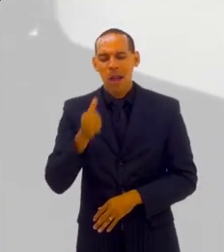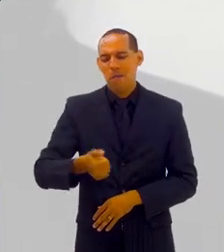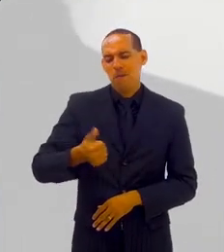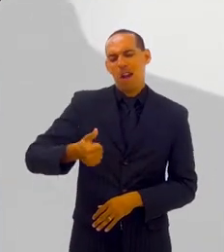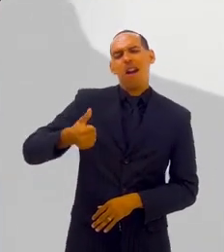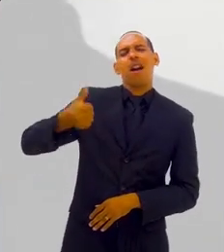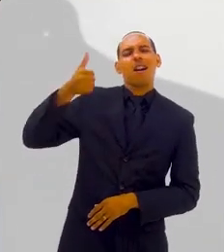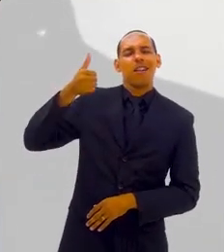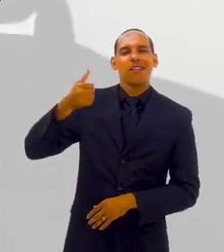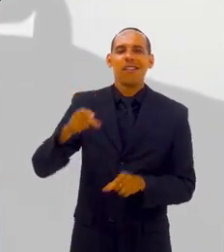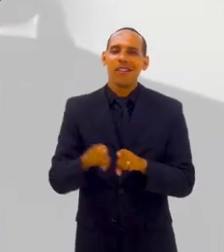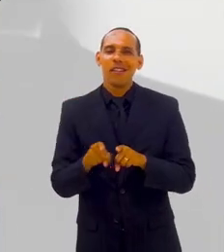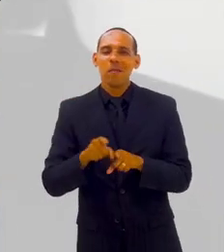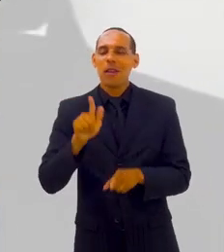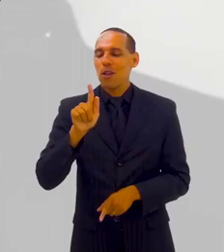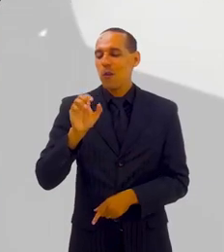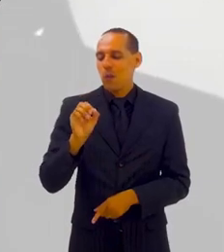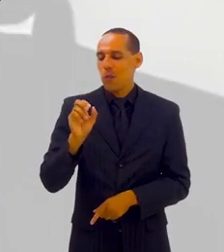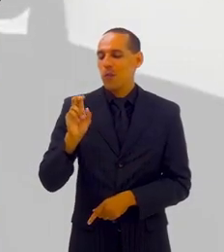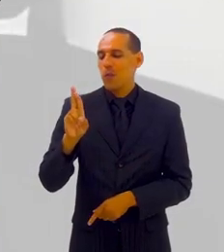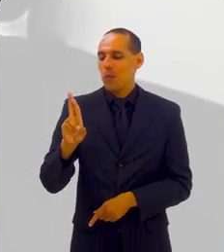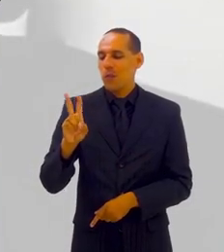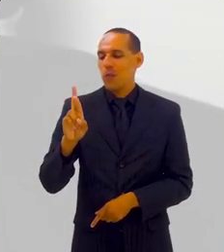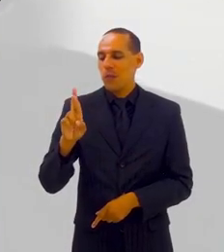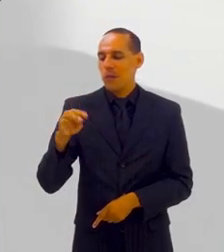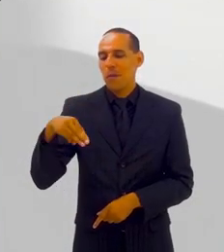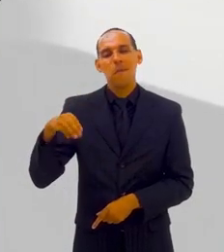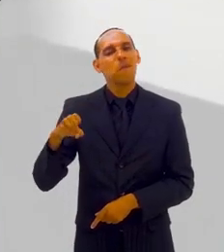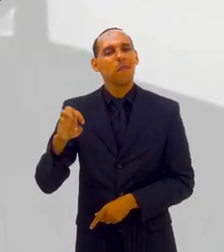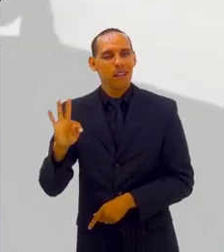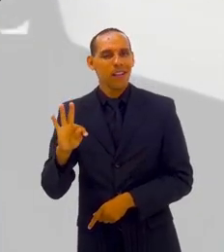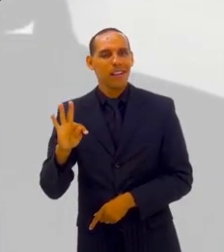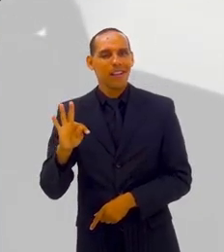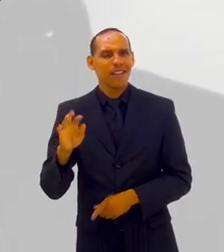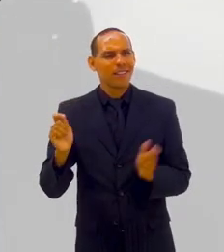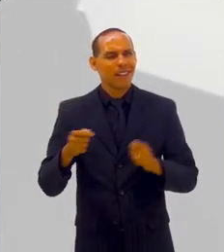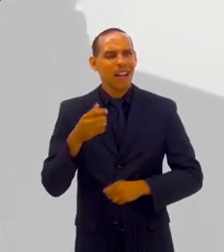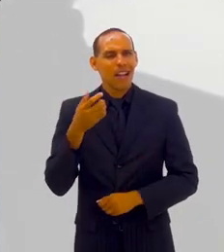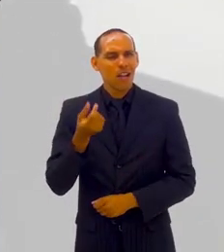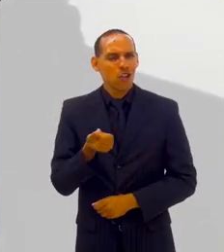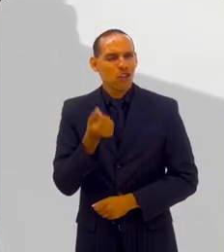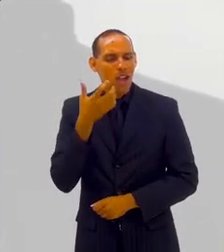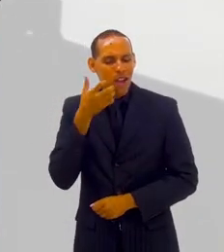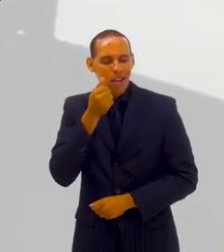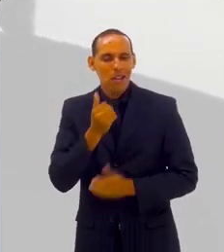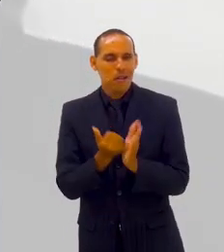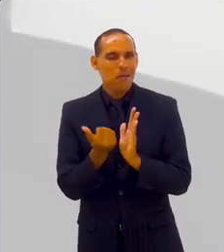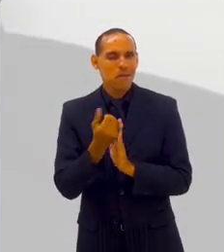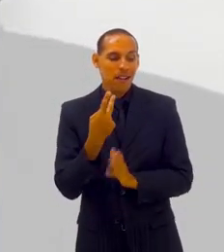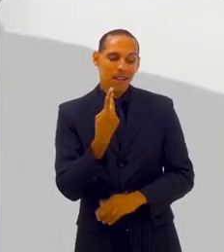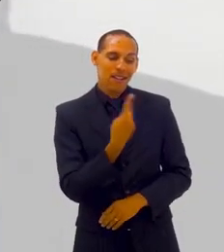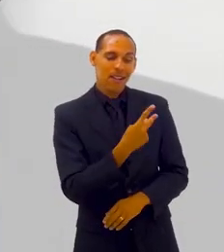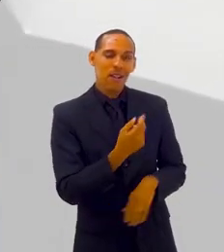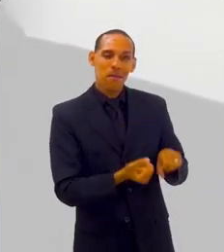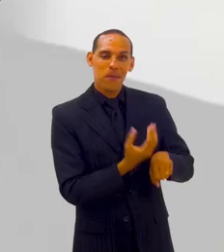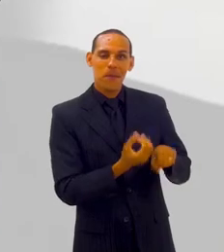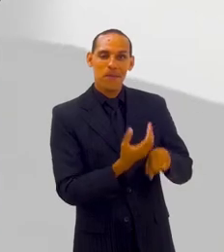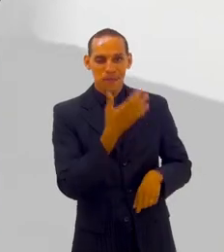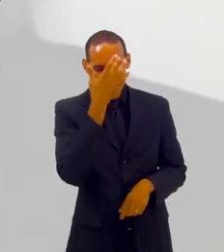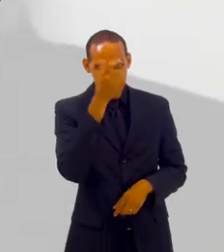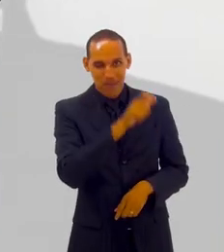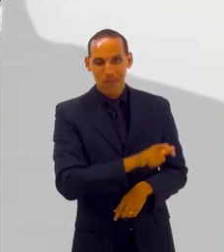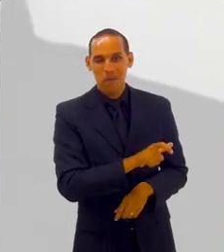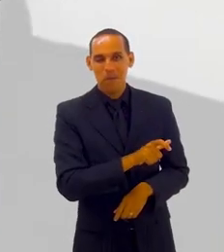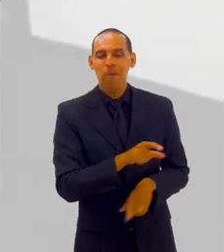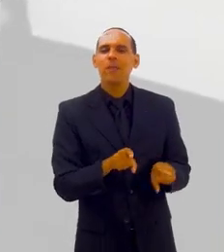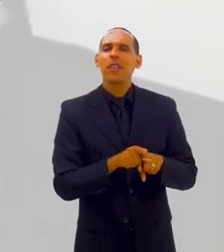de muito boa qualidade café gourmet que Tragam maiores maior renda para o produtor Então você tem uma pequena área mas